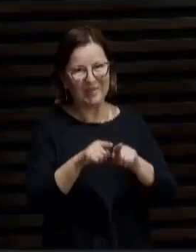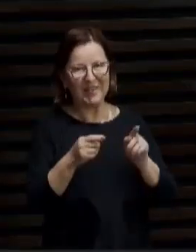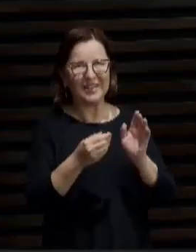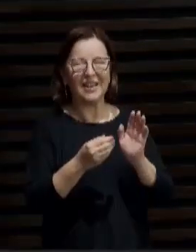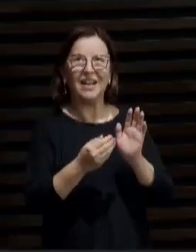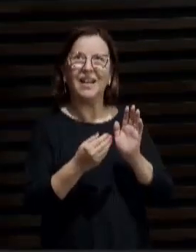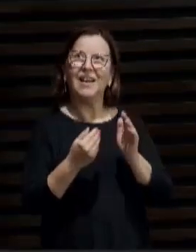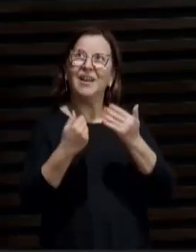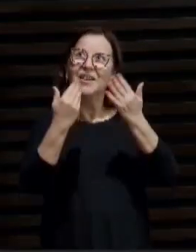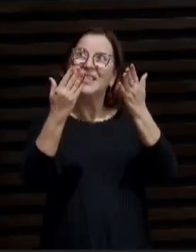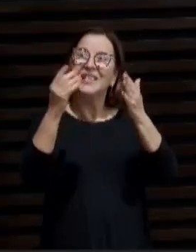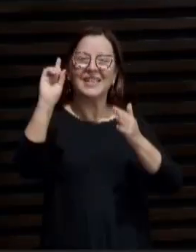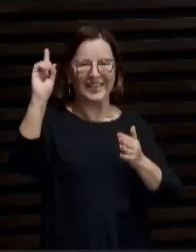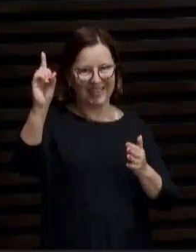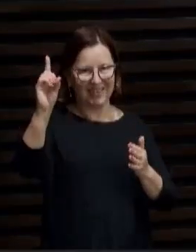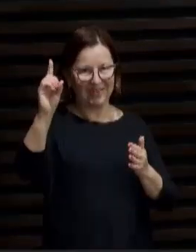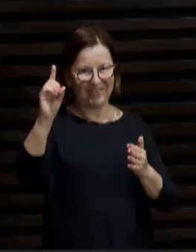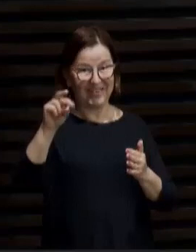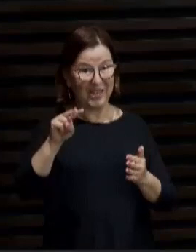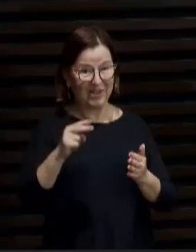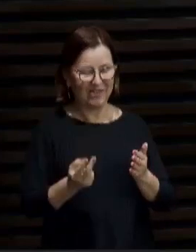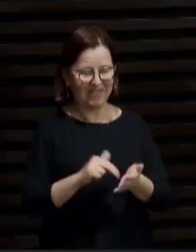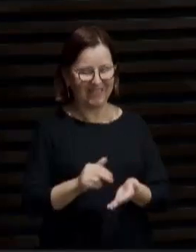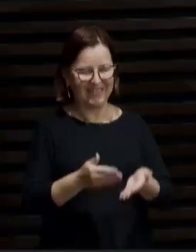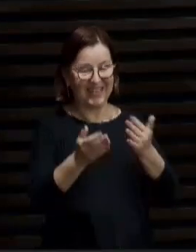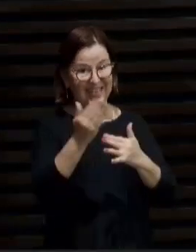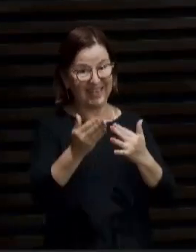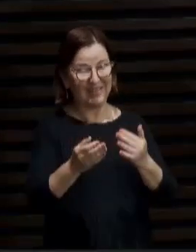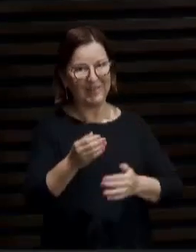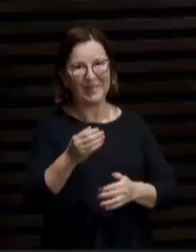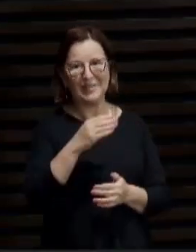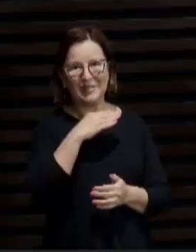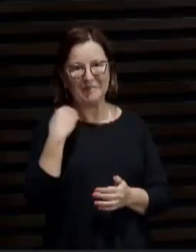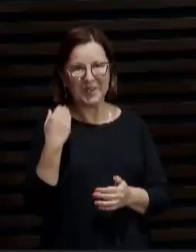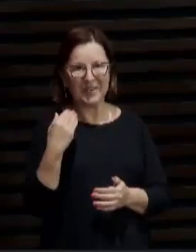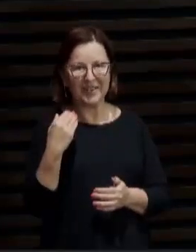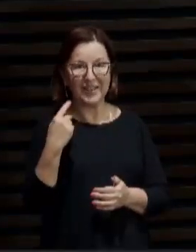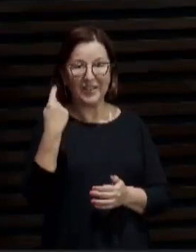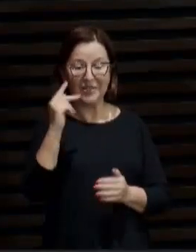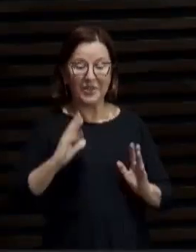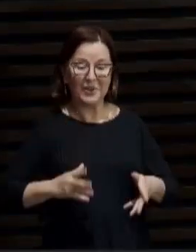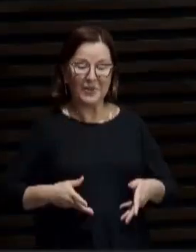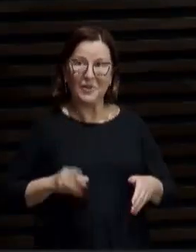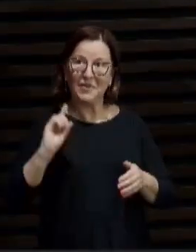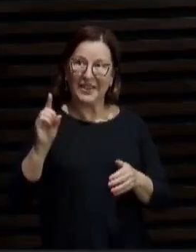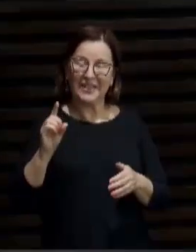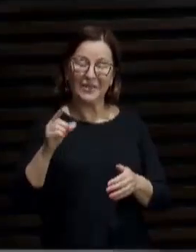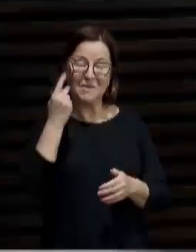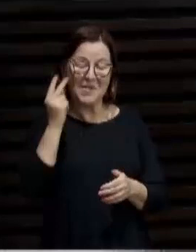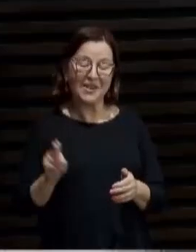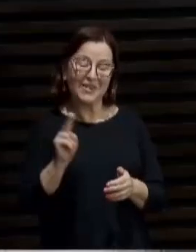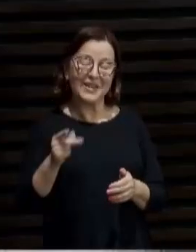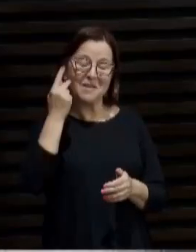como ressurretos dentre os mortos, e os vossos membros a Deus como instrumentos da justiça. Tem